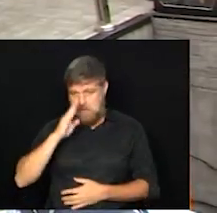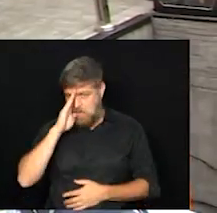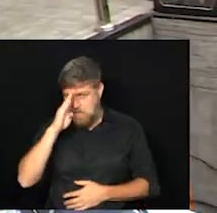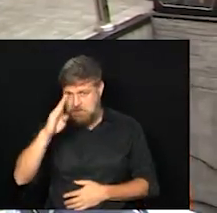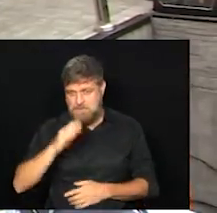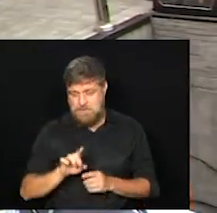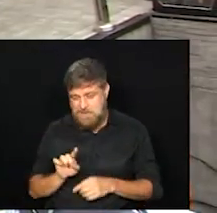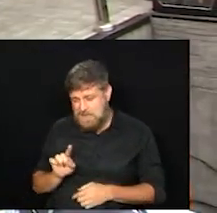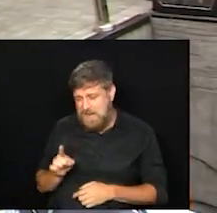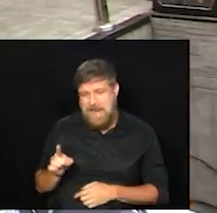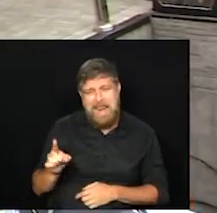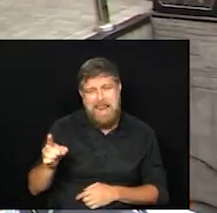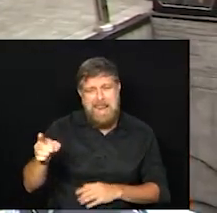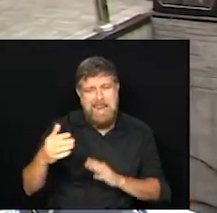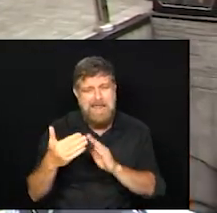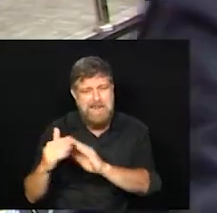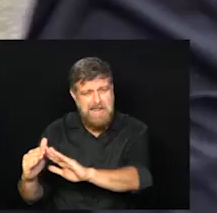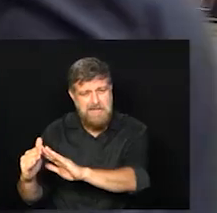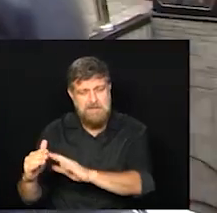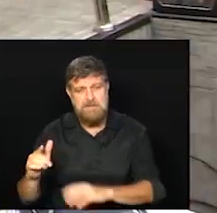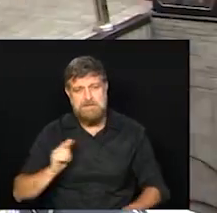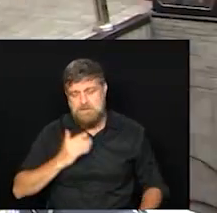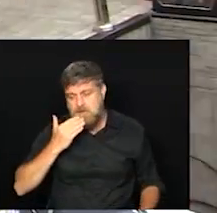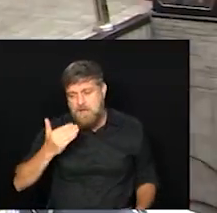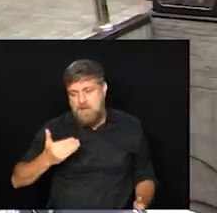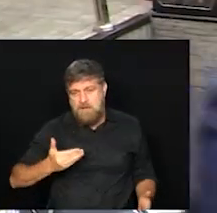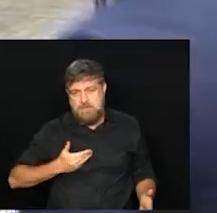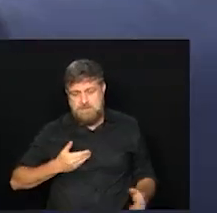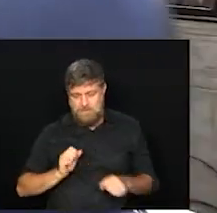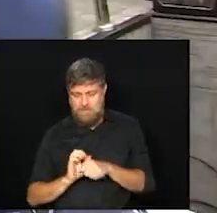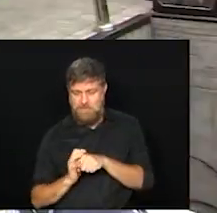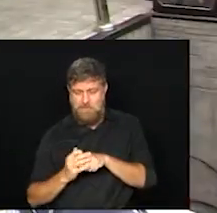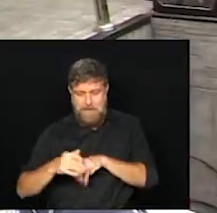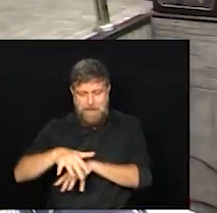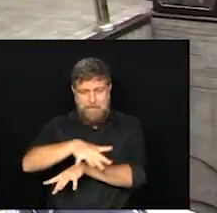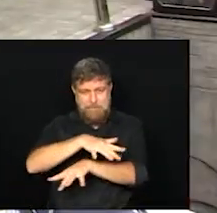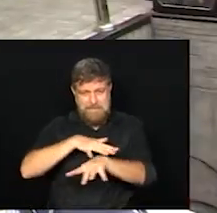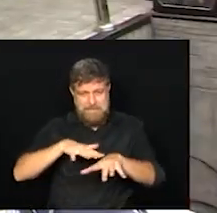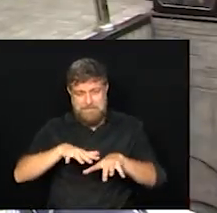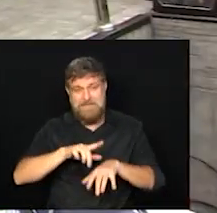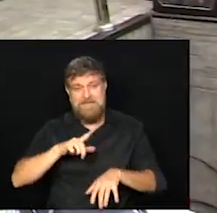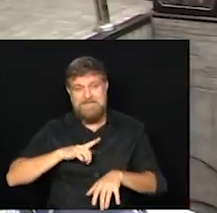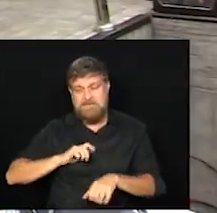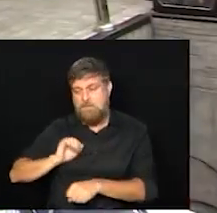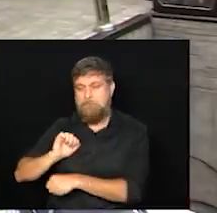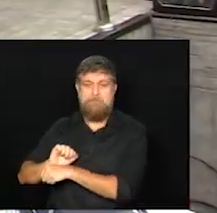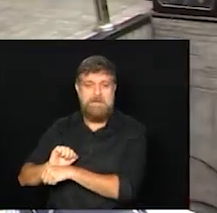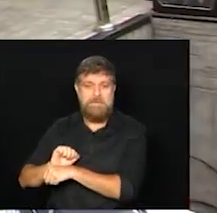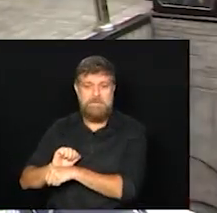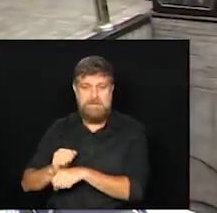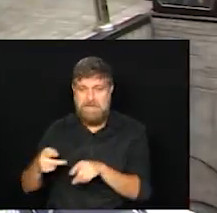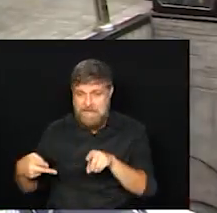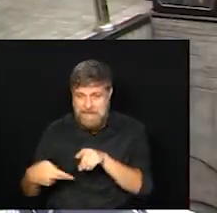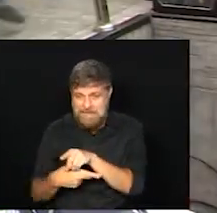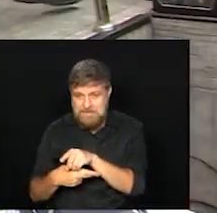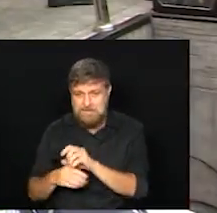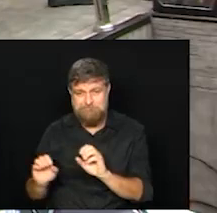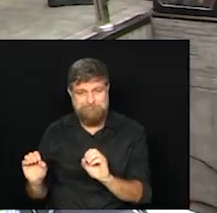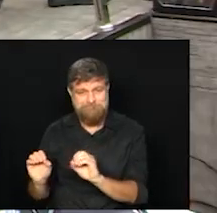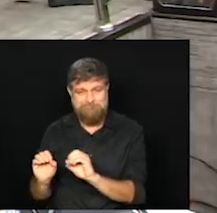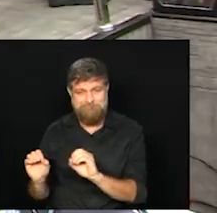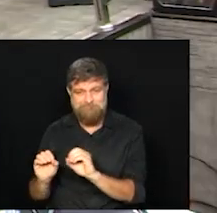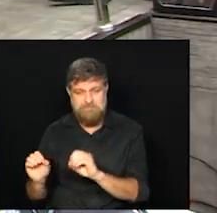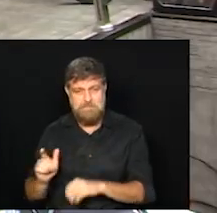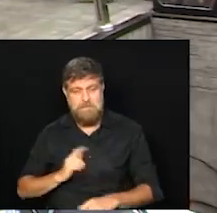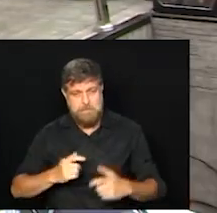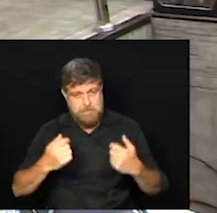regiões periféricas, tá? Com a vinda da pandemia, o serviço teve uma paralisação todo esse tempo. Então, é